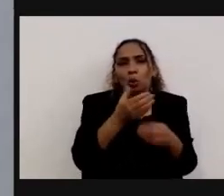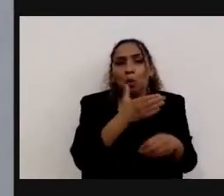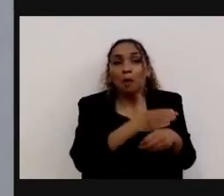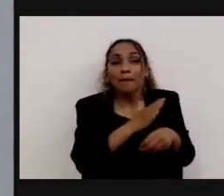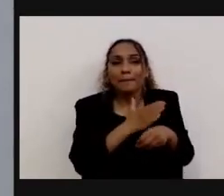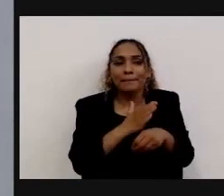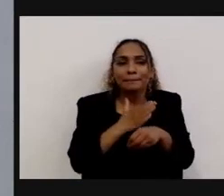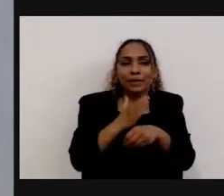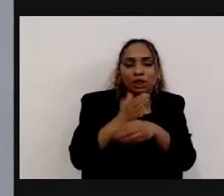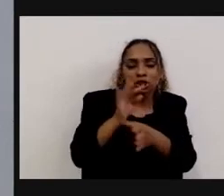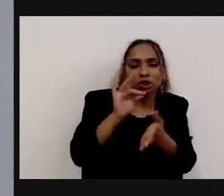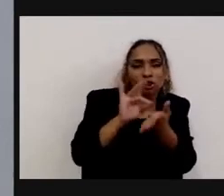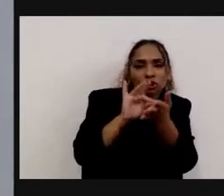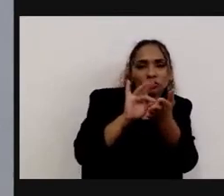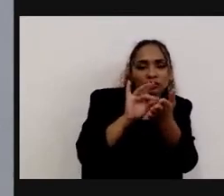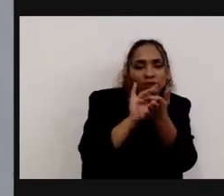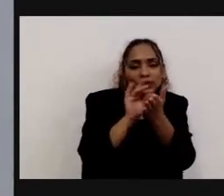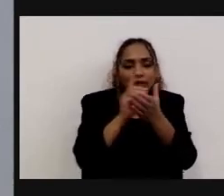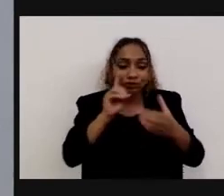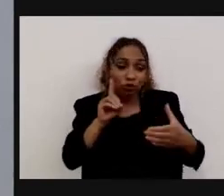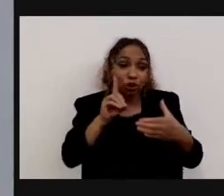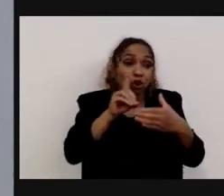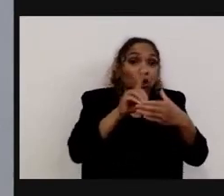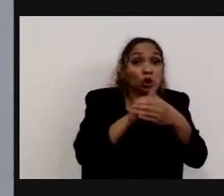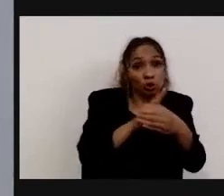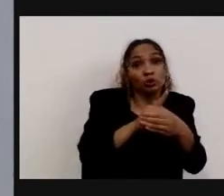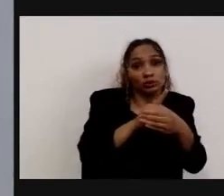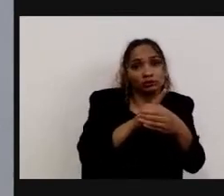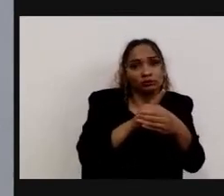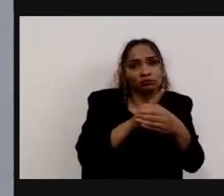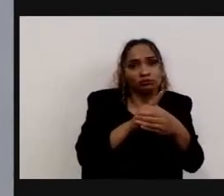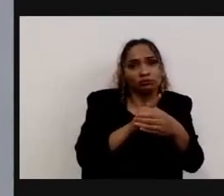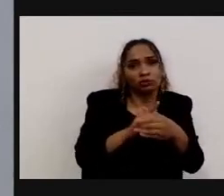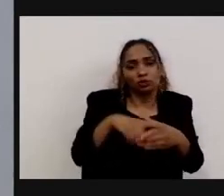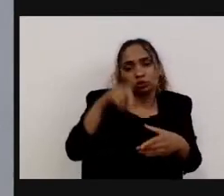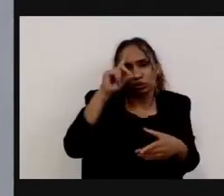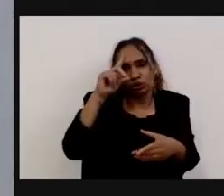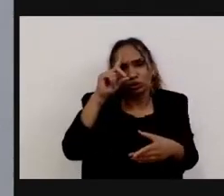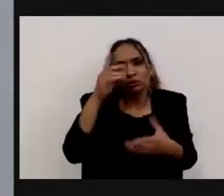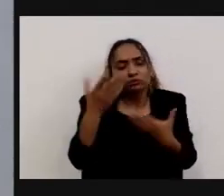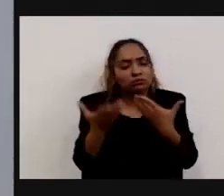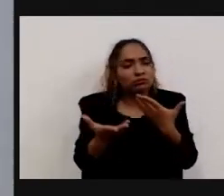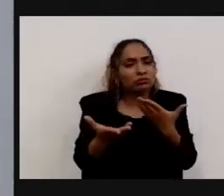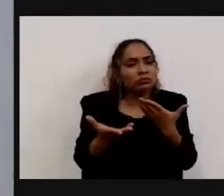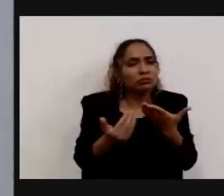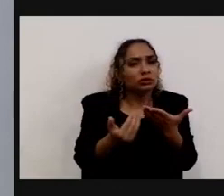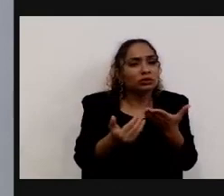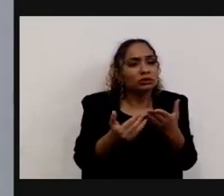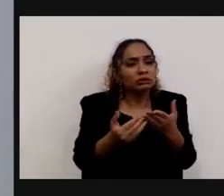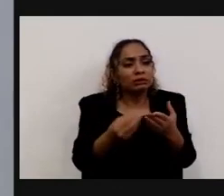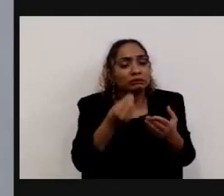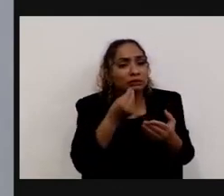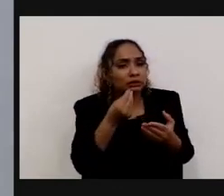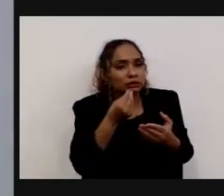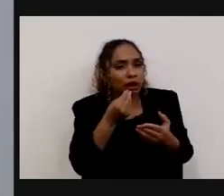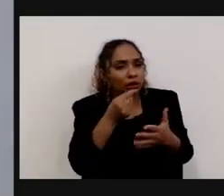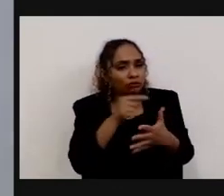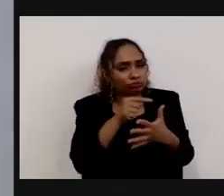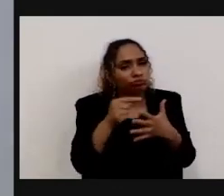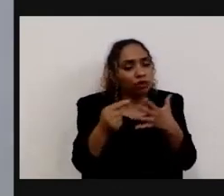práticas que de fato são inclusivas no nosso dia a dia né E a gente tem testado algumas